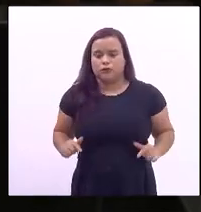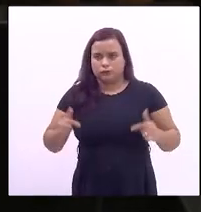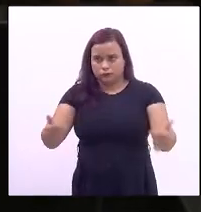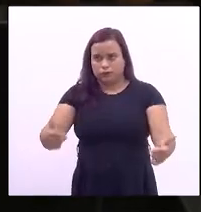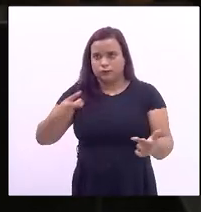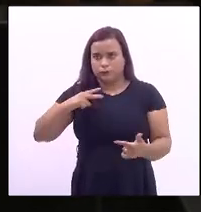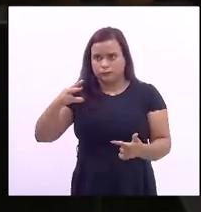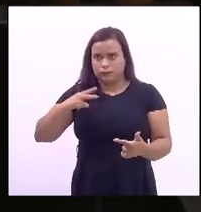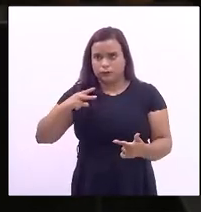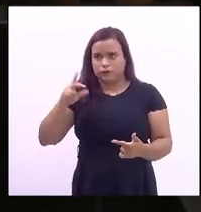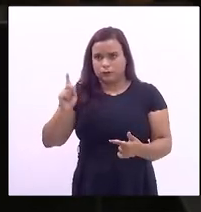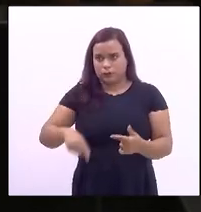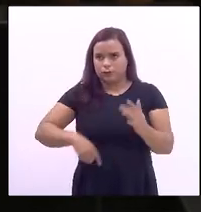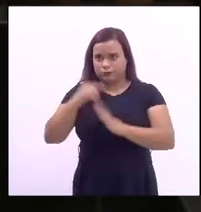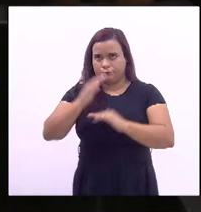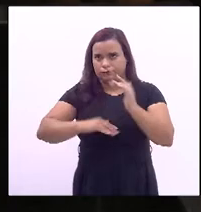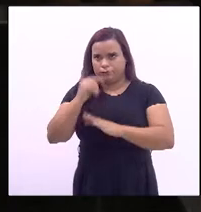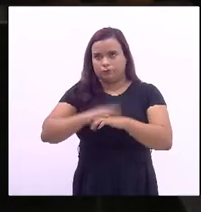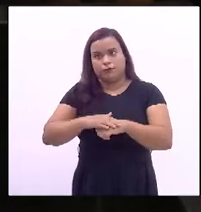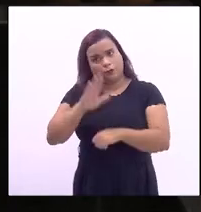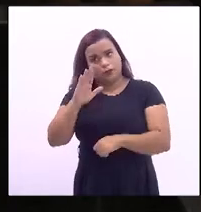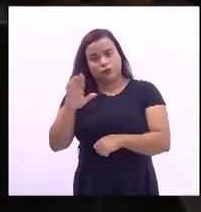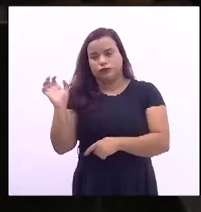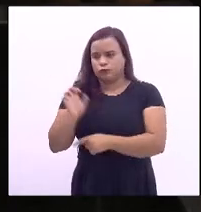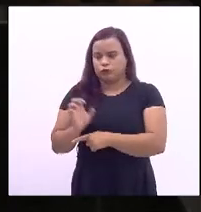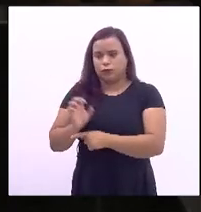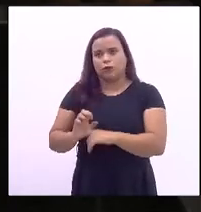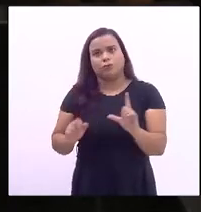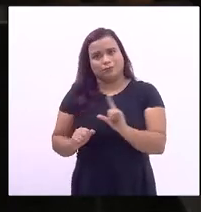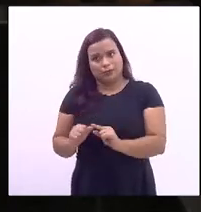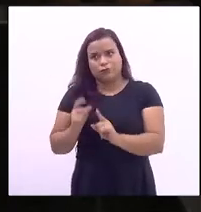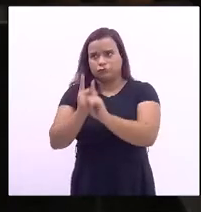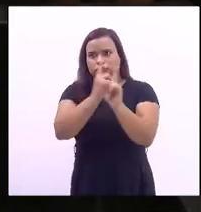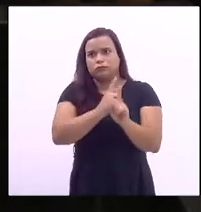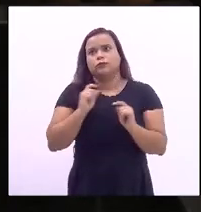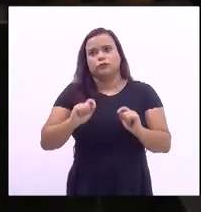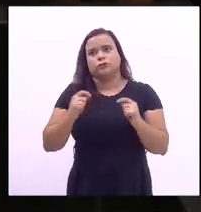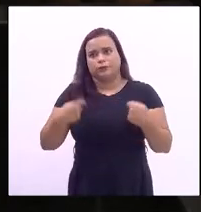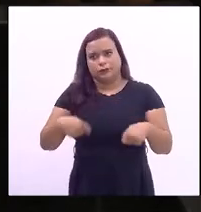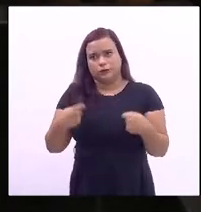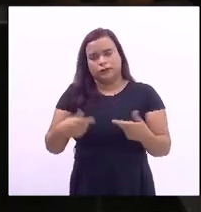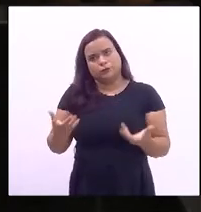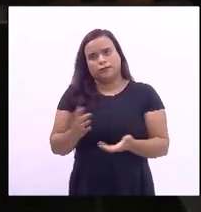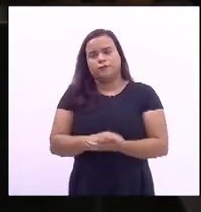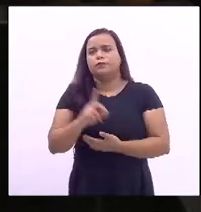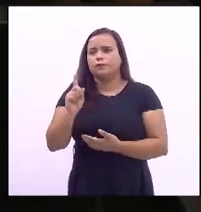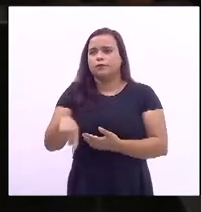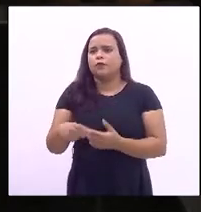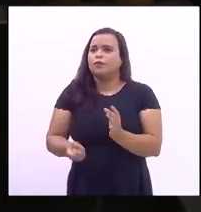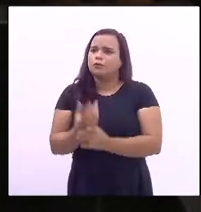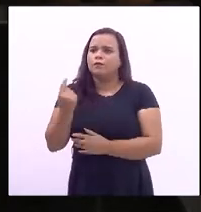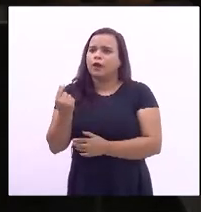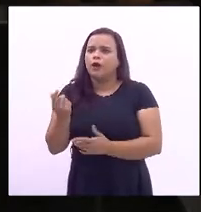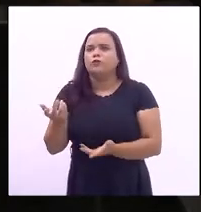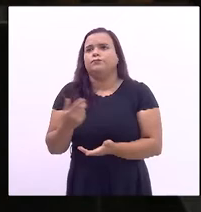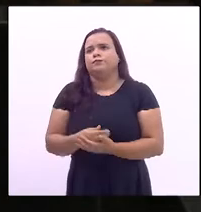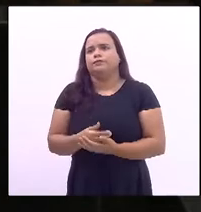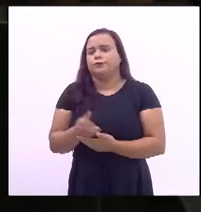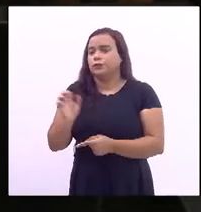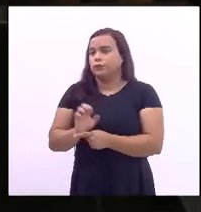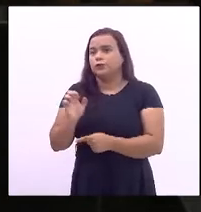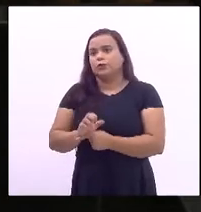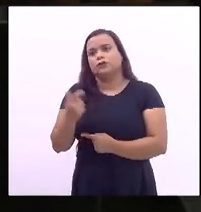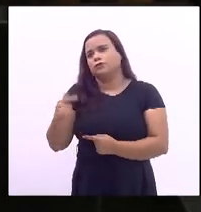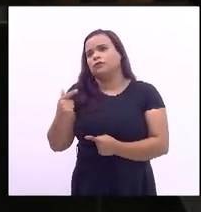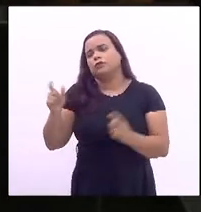iniciativa privada é mais competente do que o estado identificar que há na geração de valor coisa que o estado